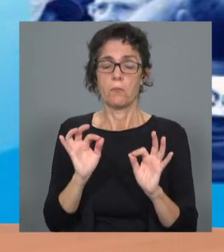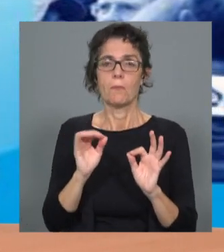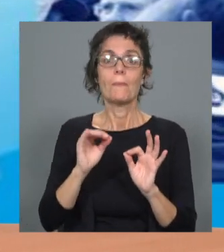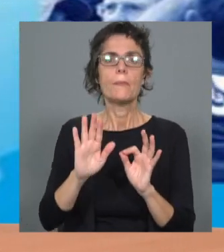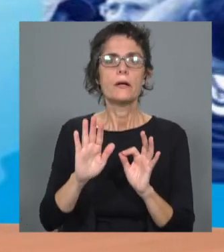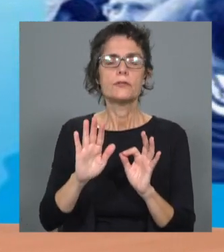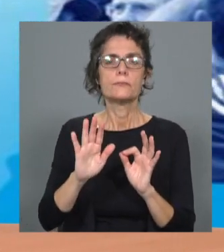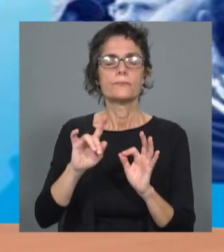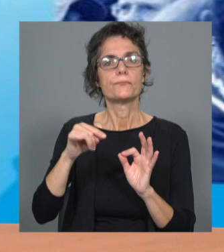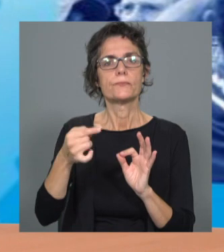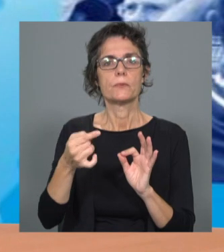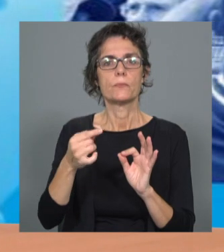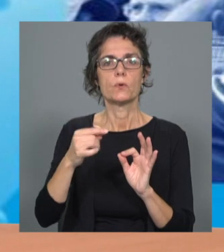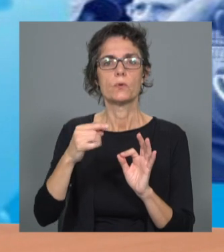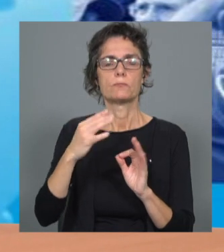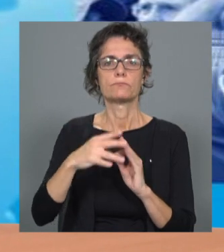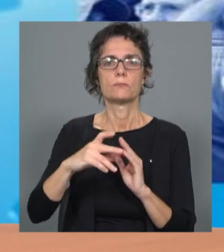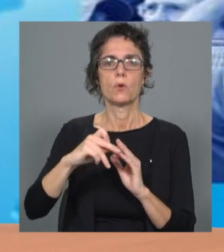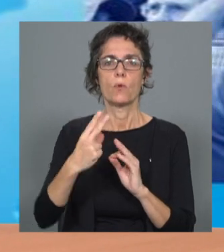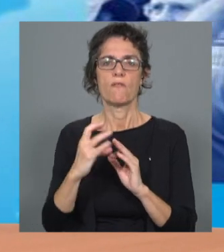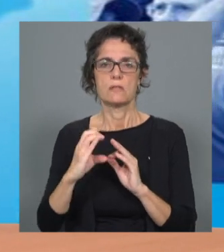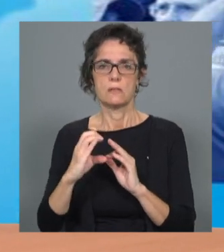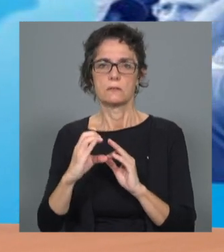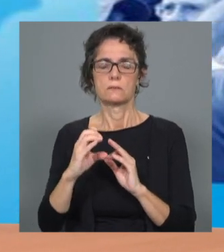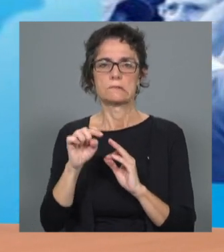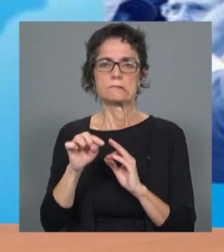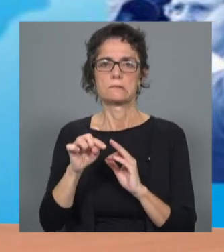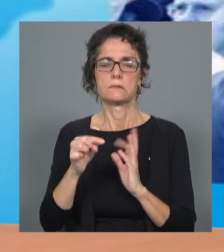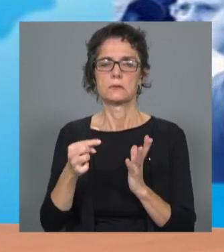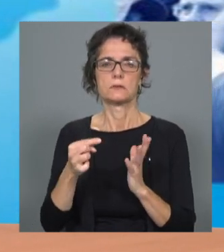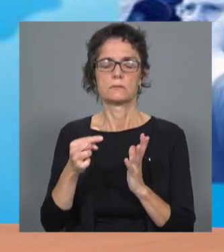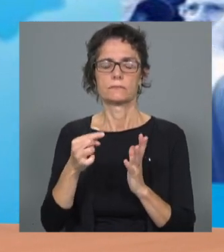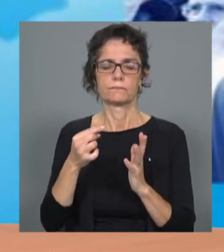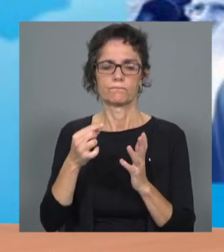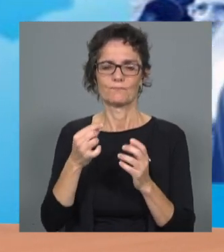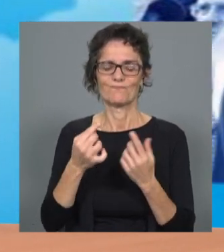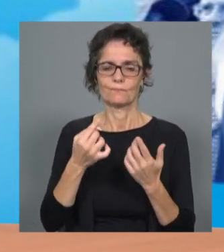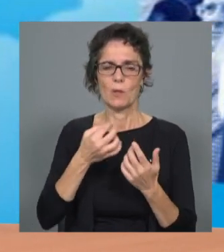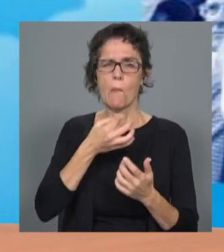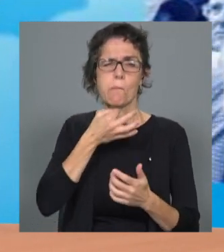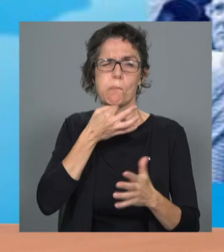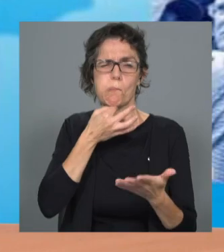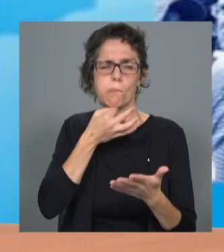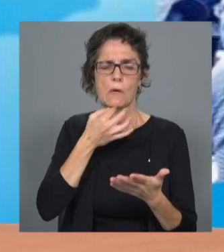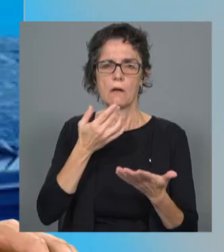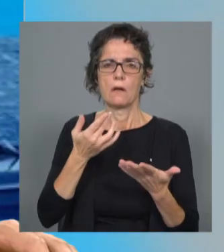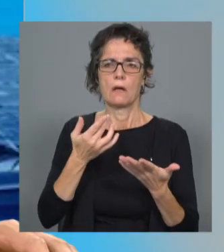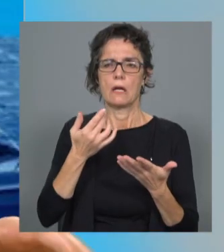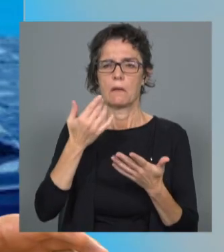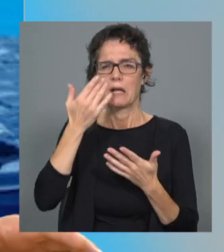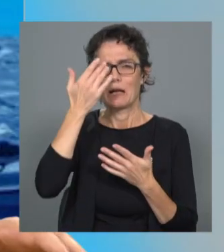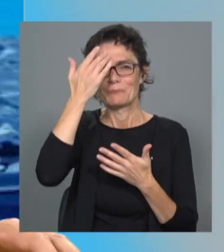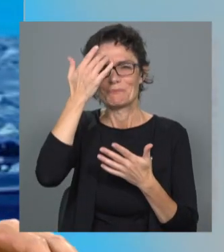teve um AVC logo a seguir e perdeu algumas faculdades, a fala inclusive, e depois